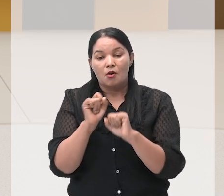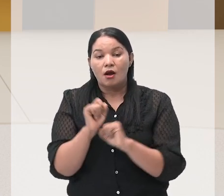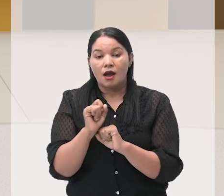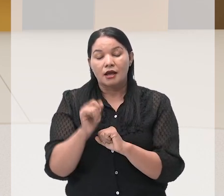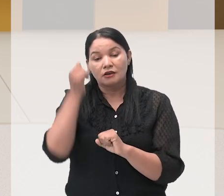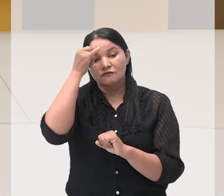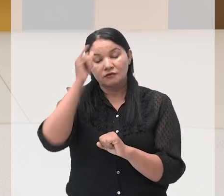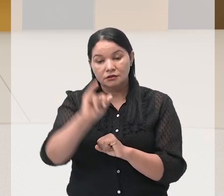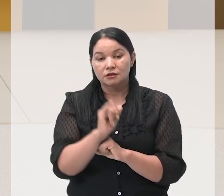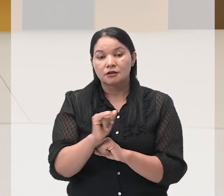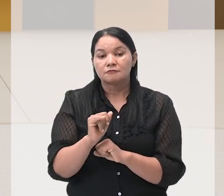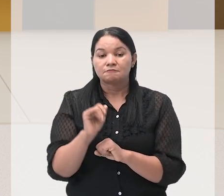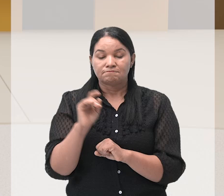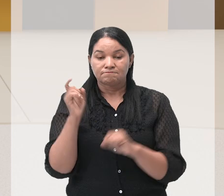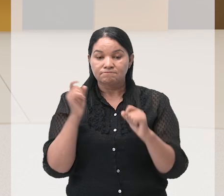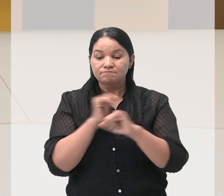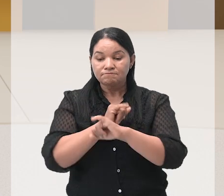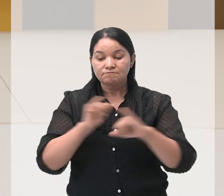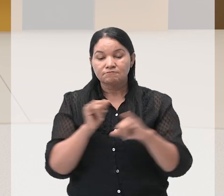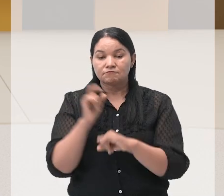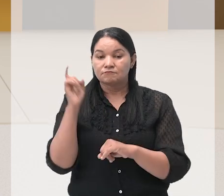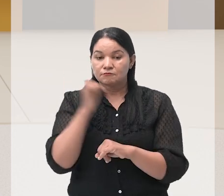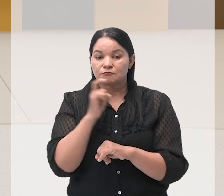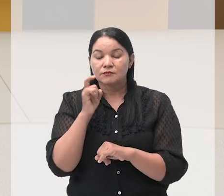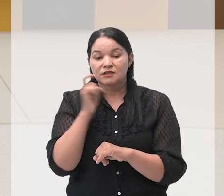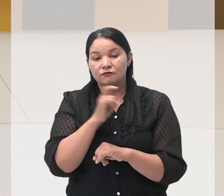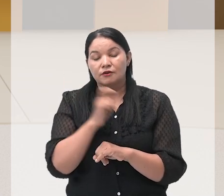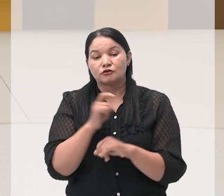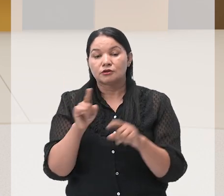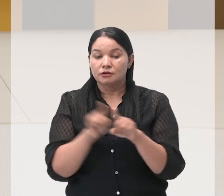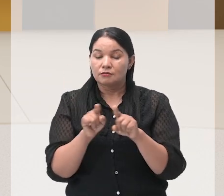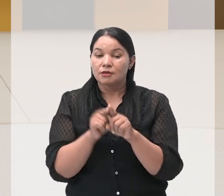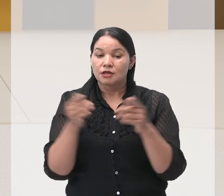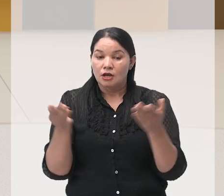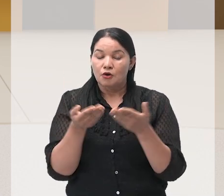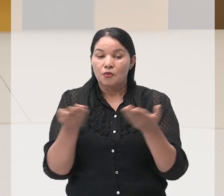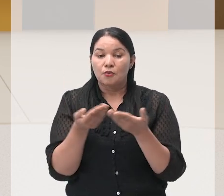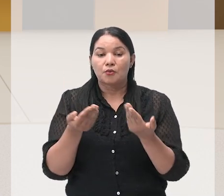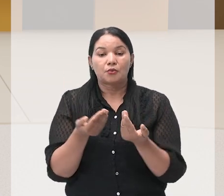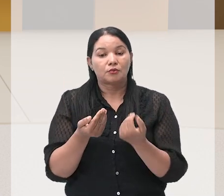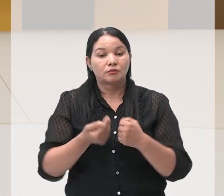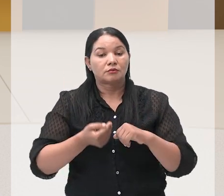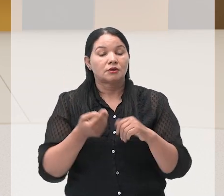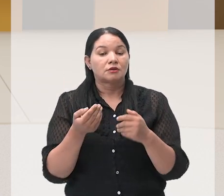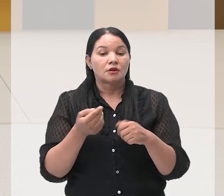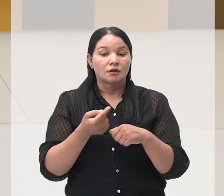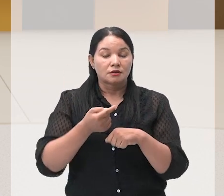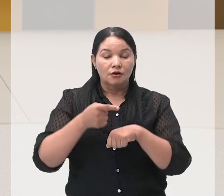necessárias para isso, certo? Então, nós finalizamos aqui a nossa aula.